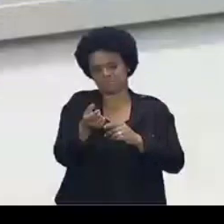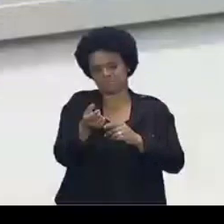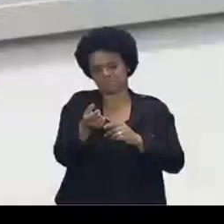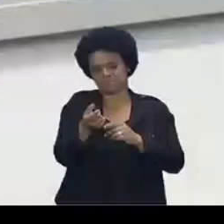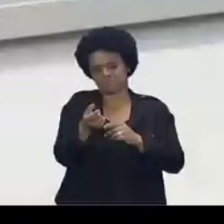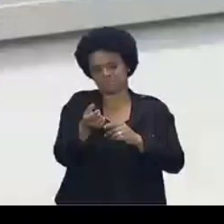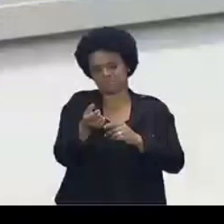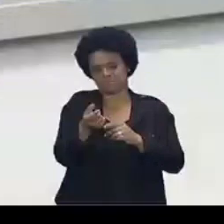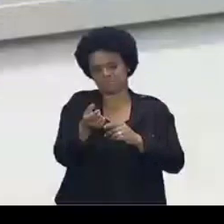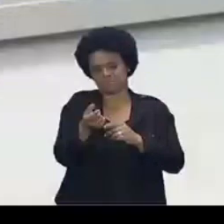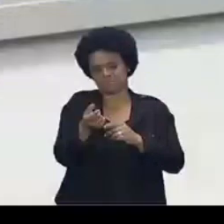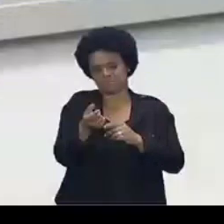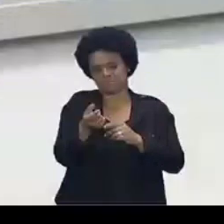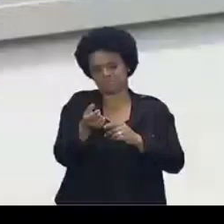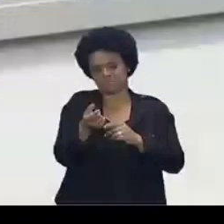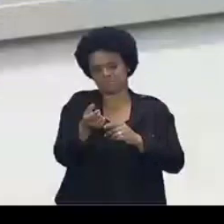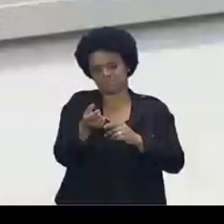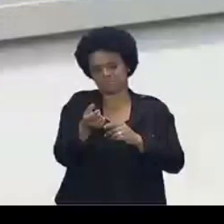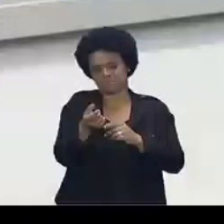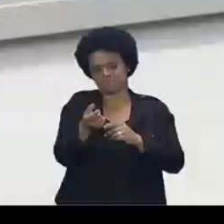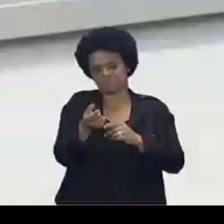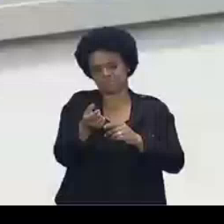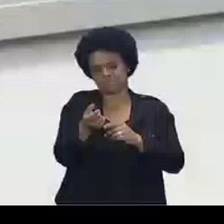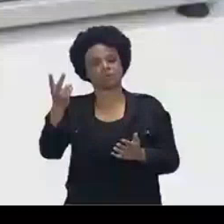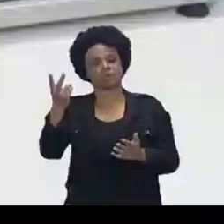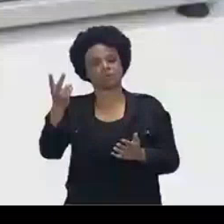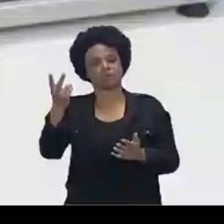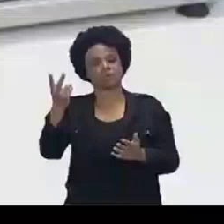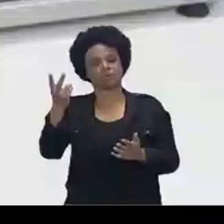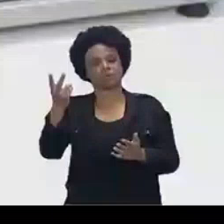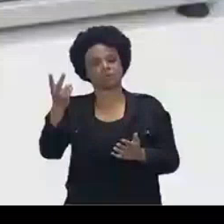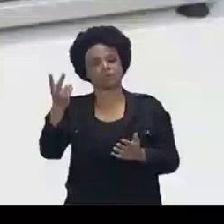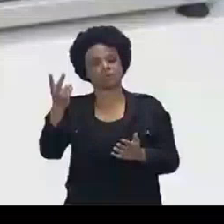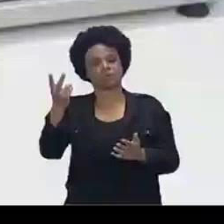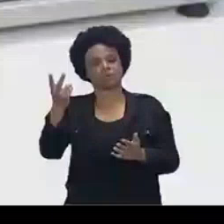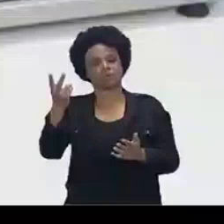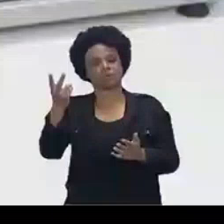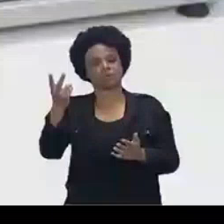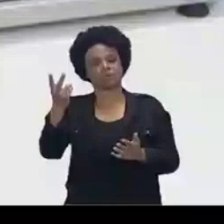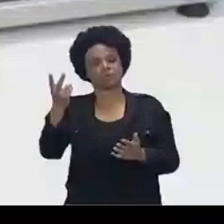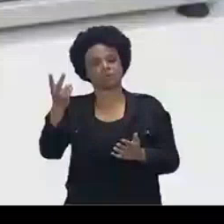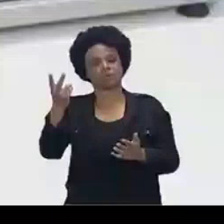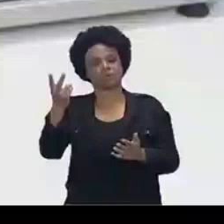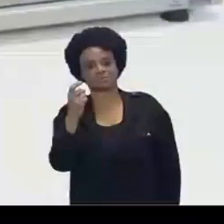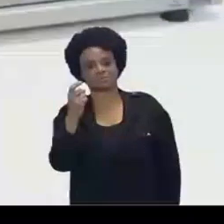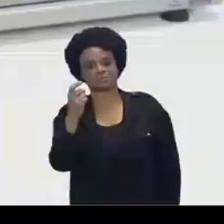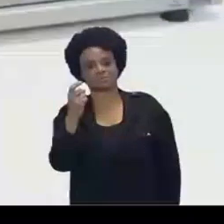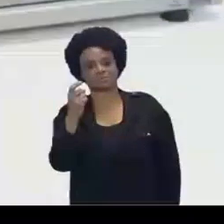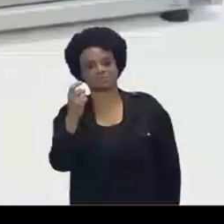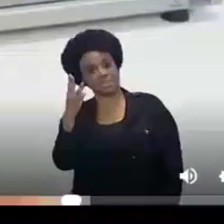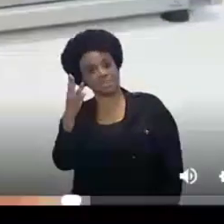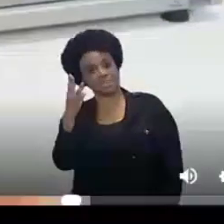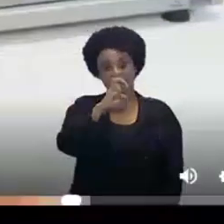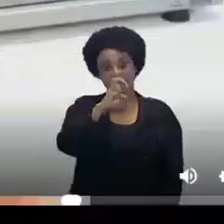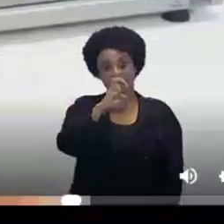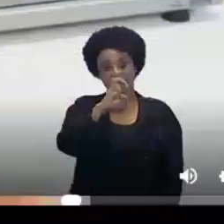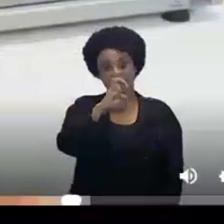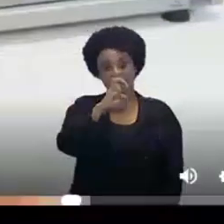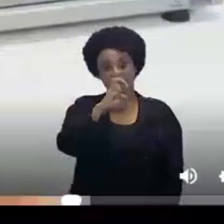Isso vai ocorrer de todos para S1, para S2, S3 e S4. Tá